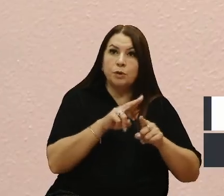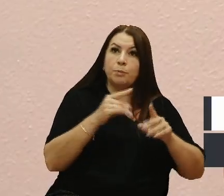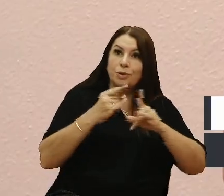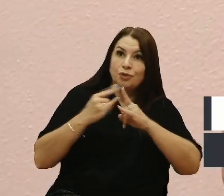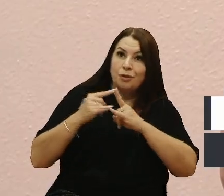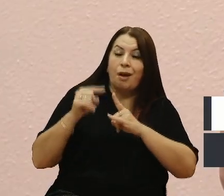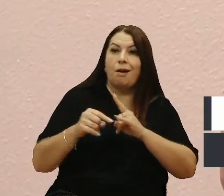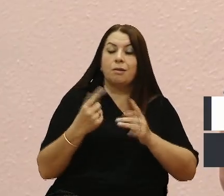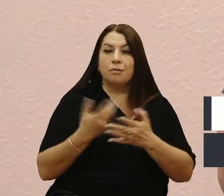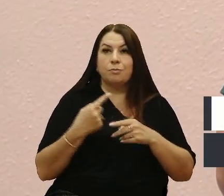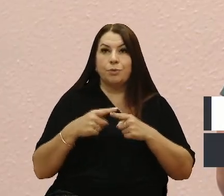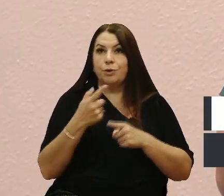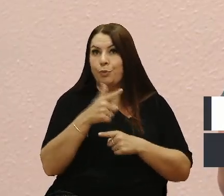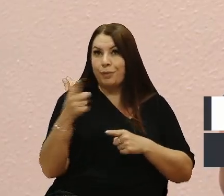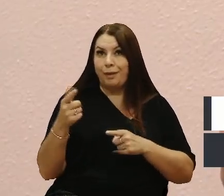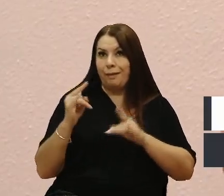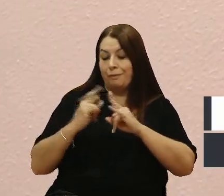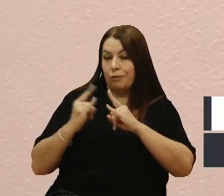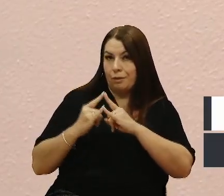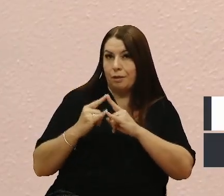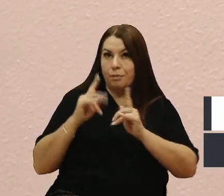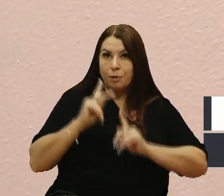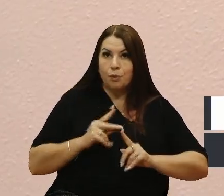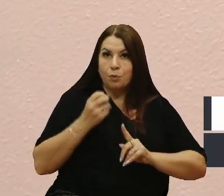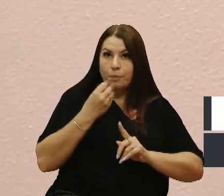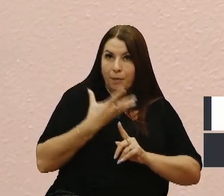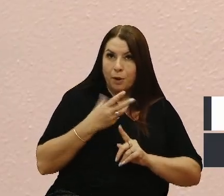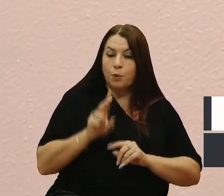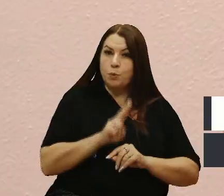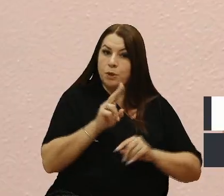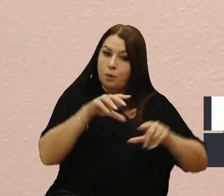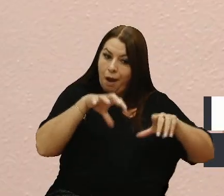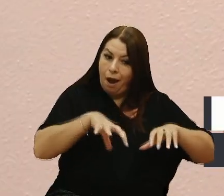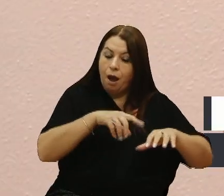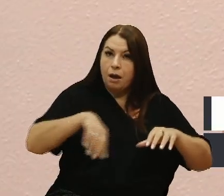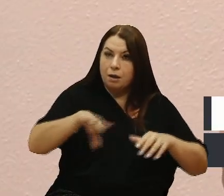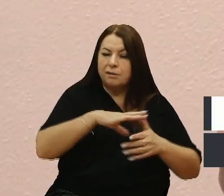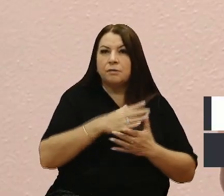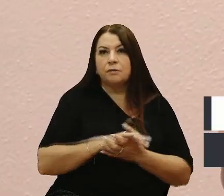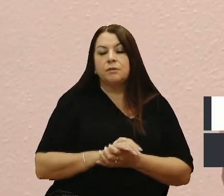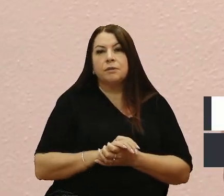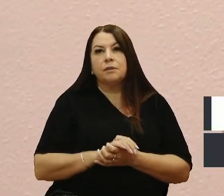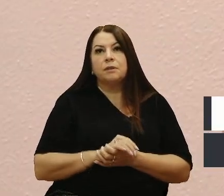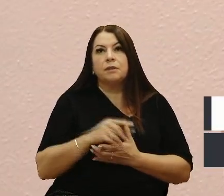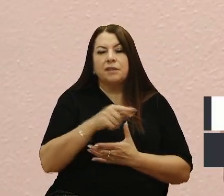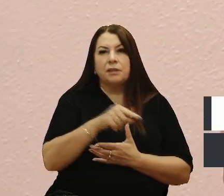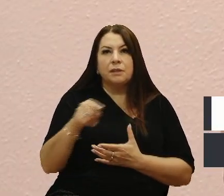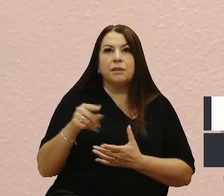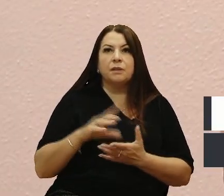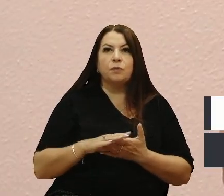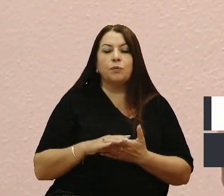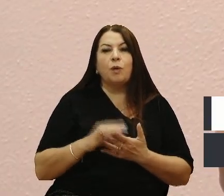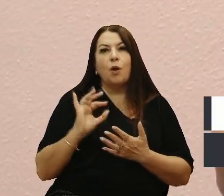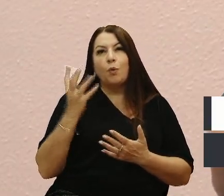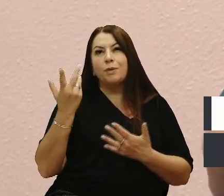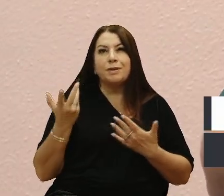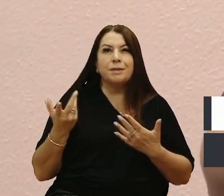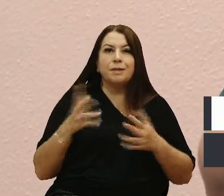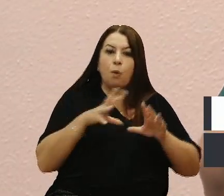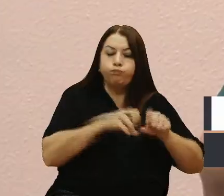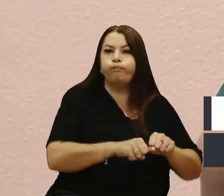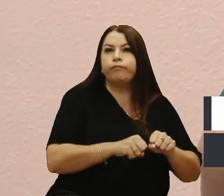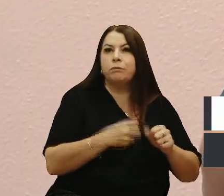porque enquanto não tem entidades, pessoas do bem utilizando essas áreas, vereador D'Ambrós, muitas vezes acaba ocorrendo